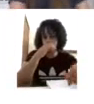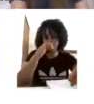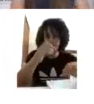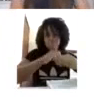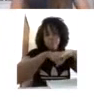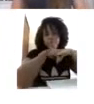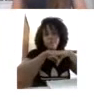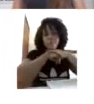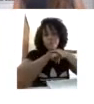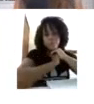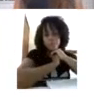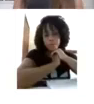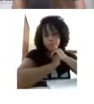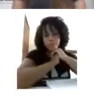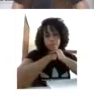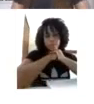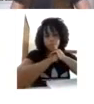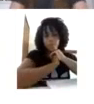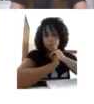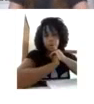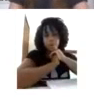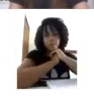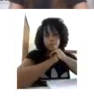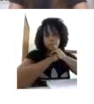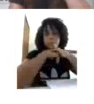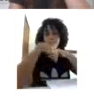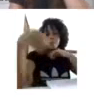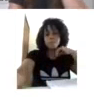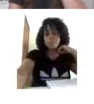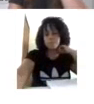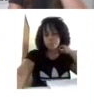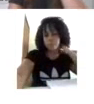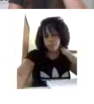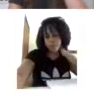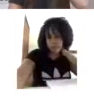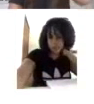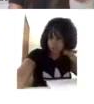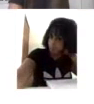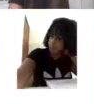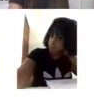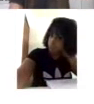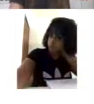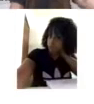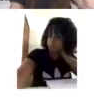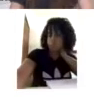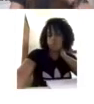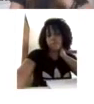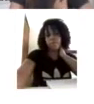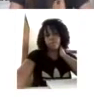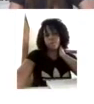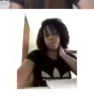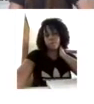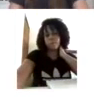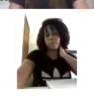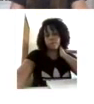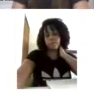bolsistas, são 3 bolsistas de Ciências Naturais, e 5 bolsistas de Educação Física, né?